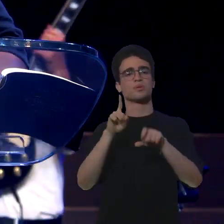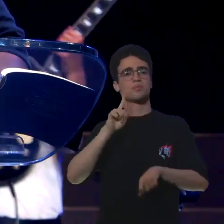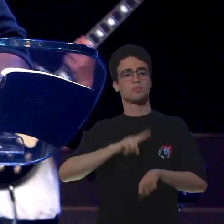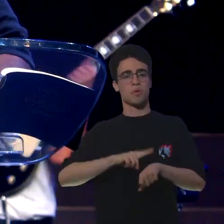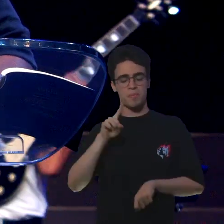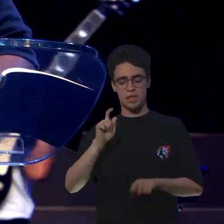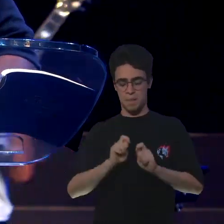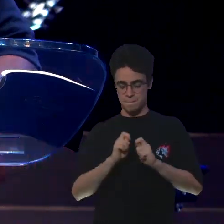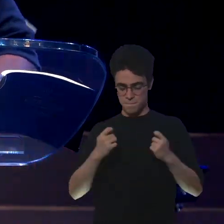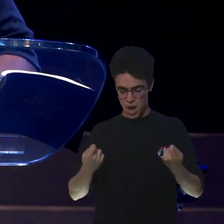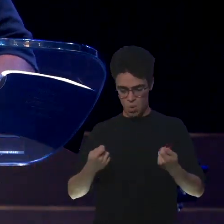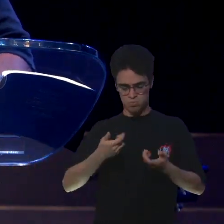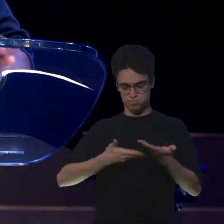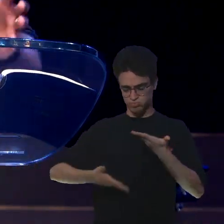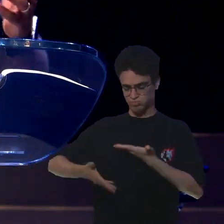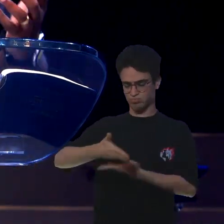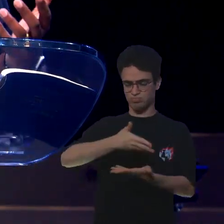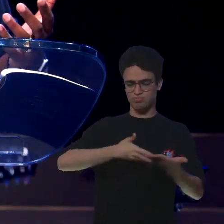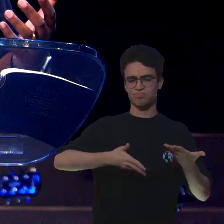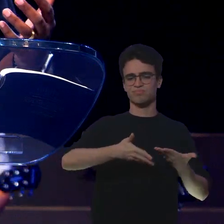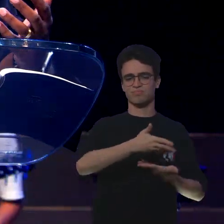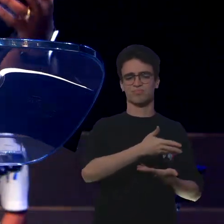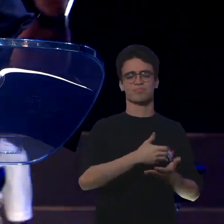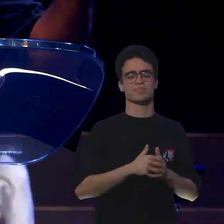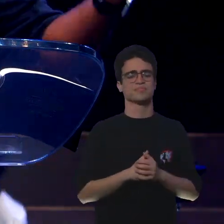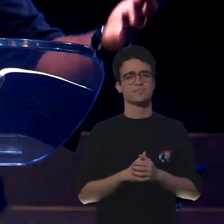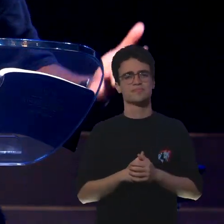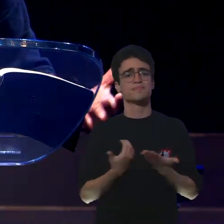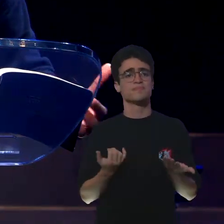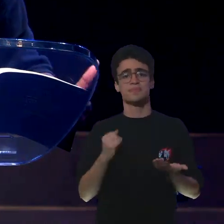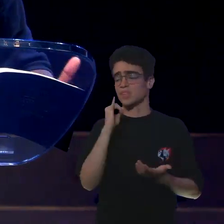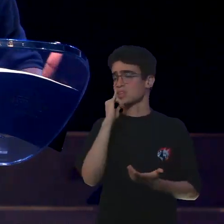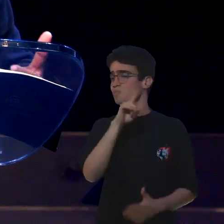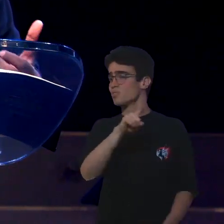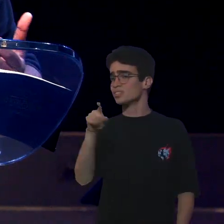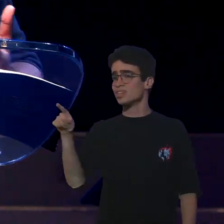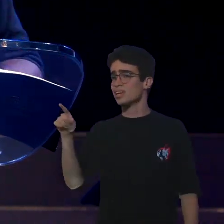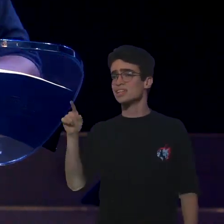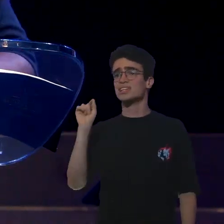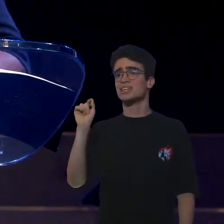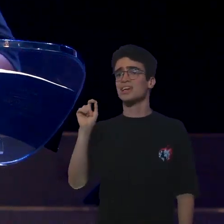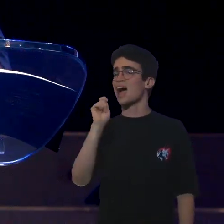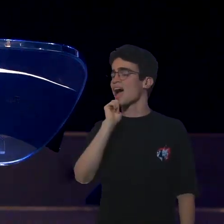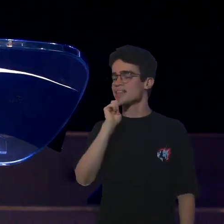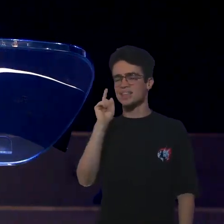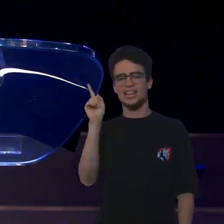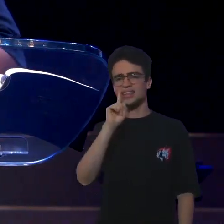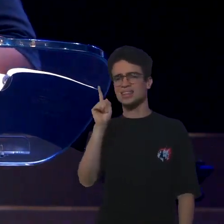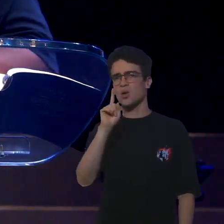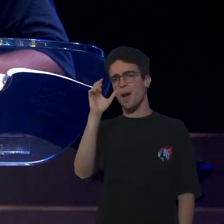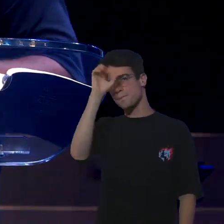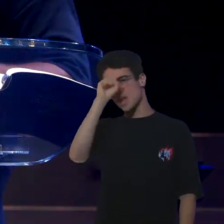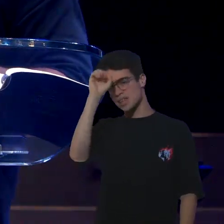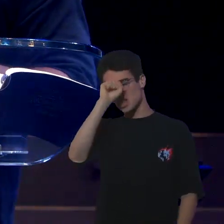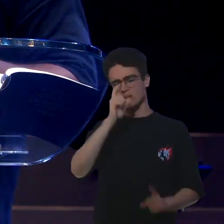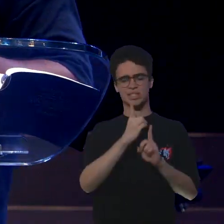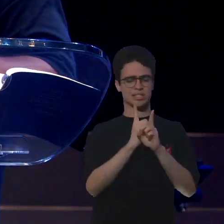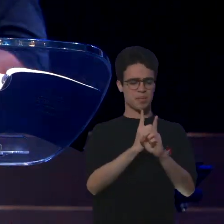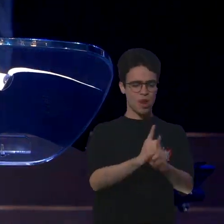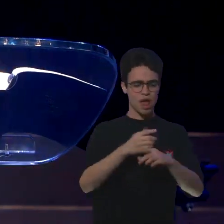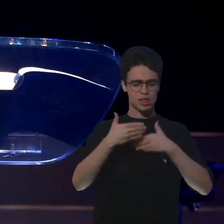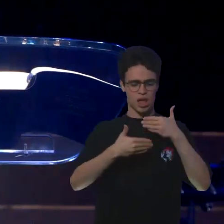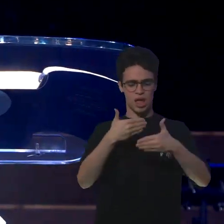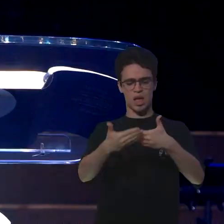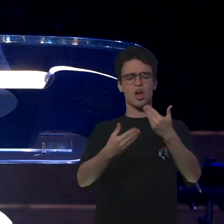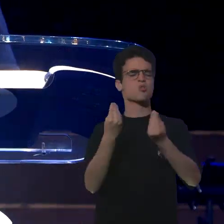pão. Para você que ainda não passou pelo processo de discipulado, no processo de